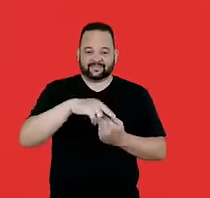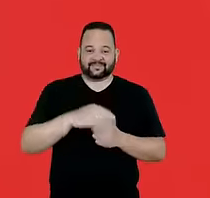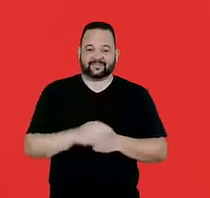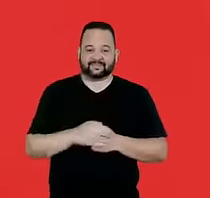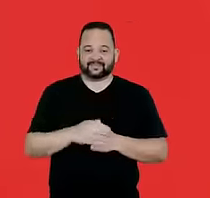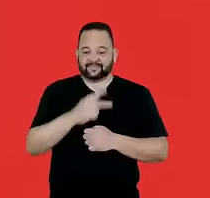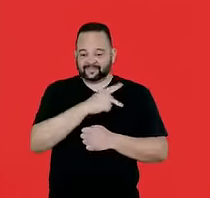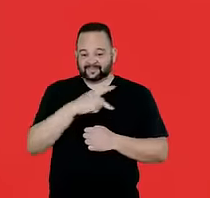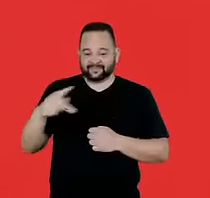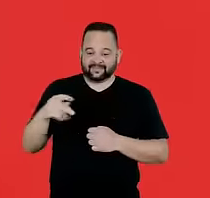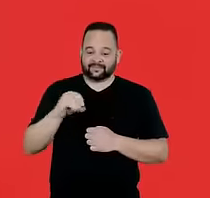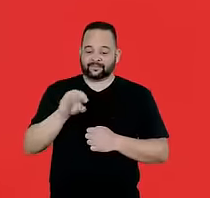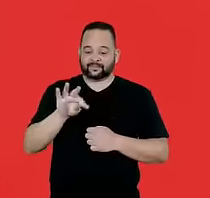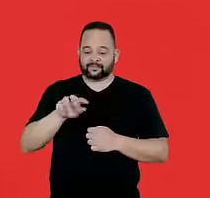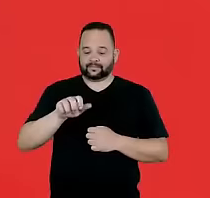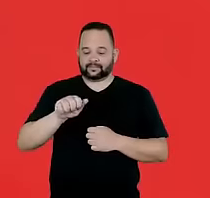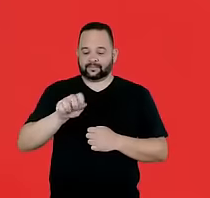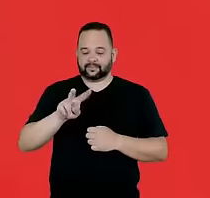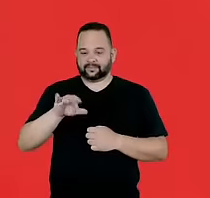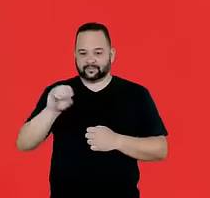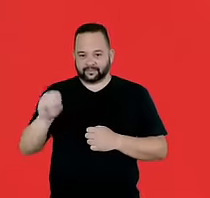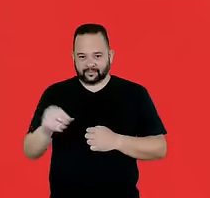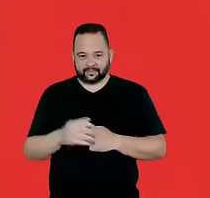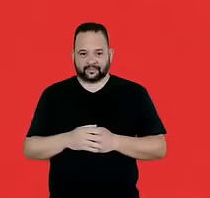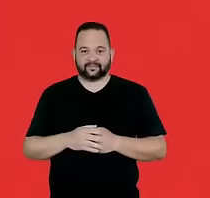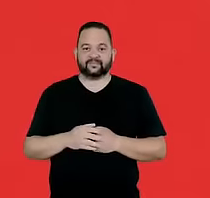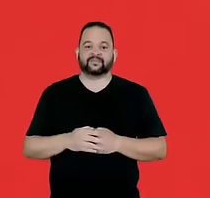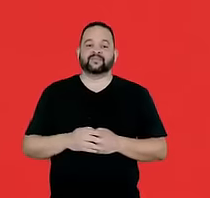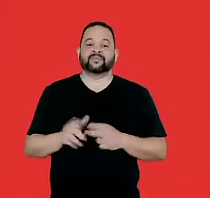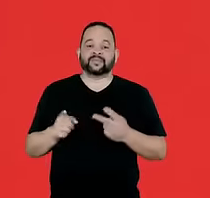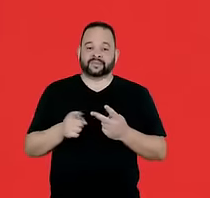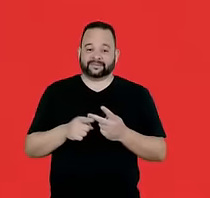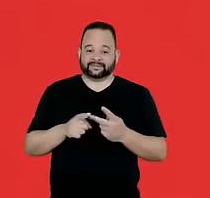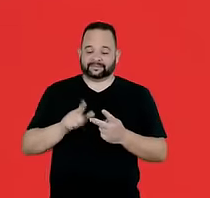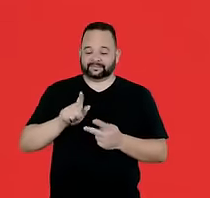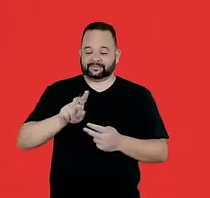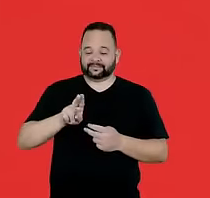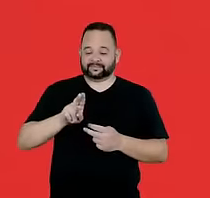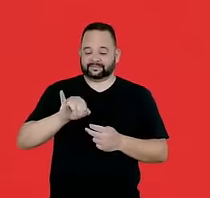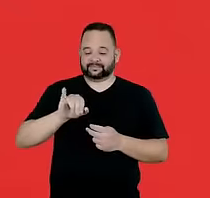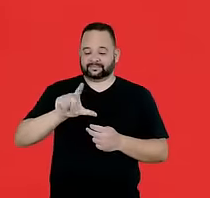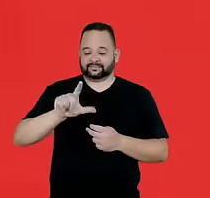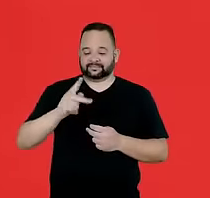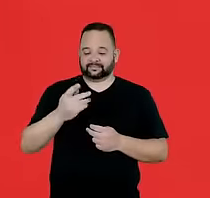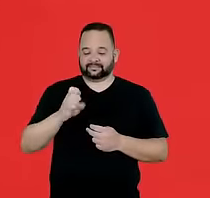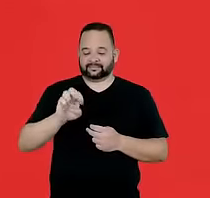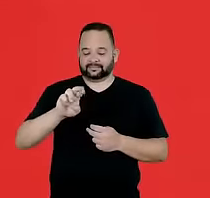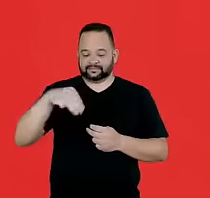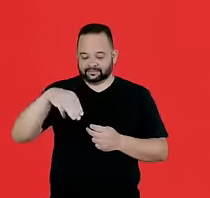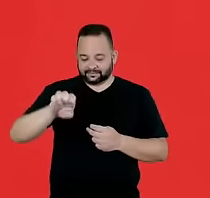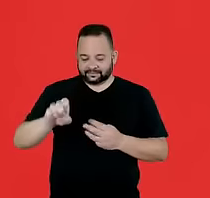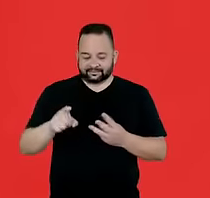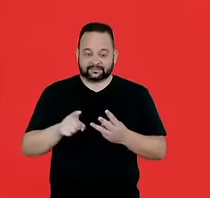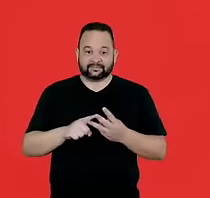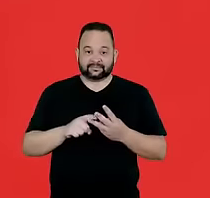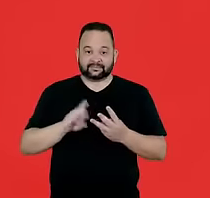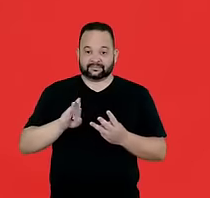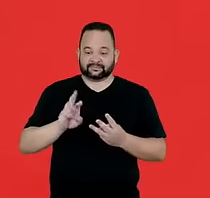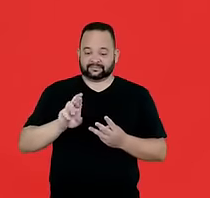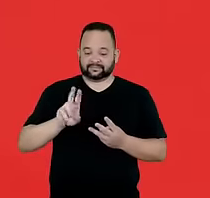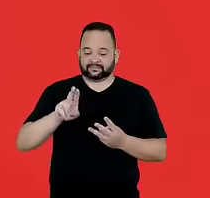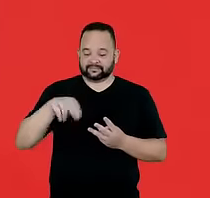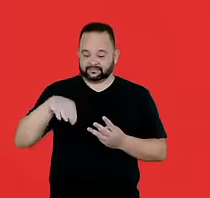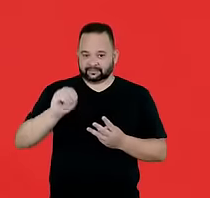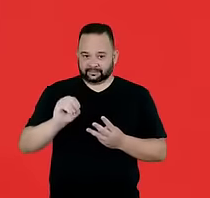Guilherme tá um pouquinho alto aqui eh ao Bruno e a todos que estão aqui todo